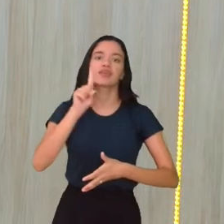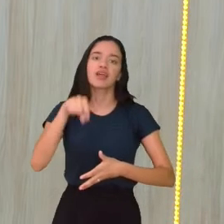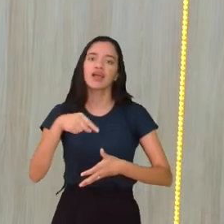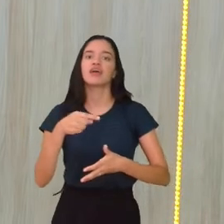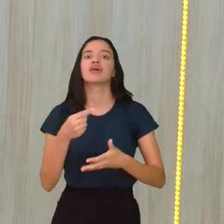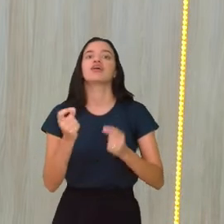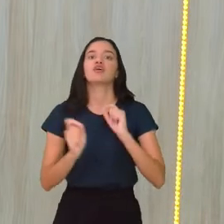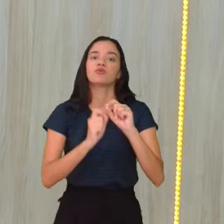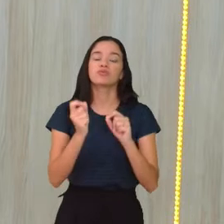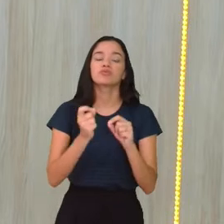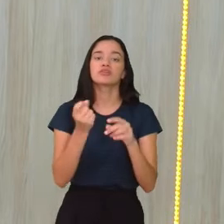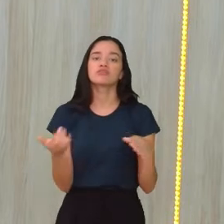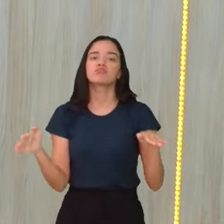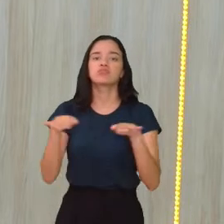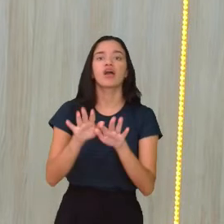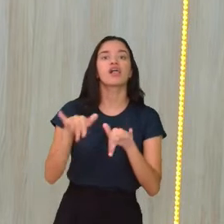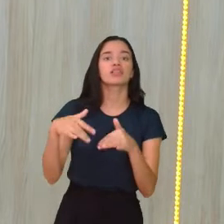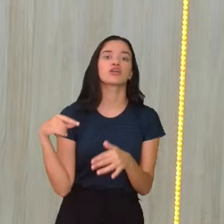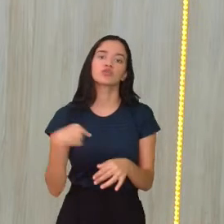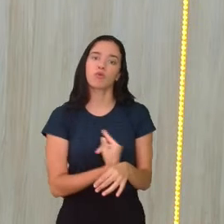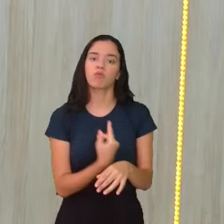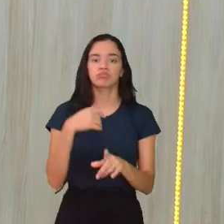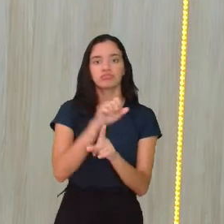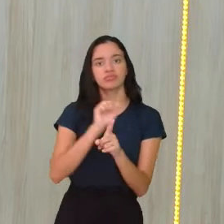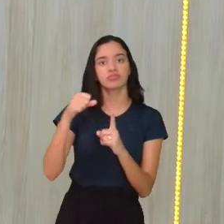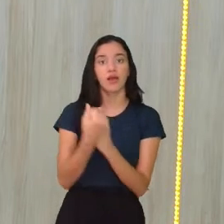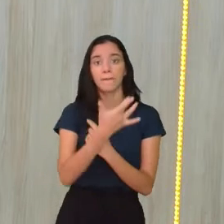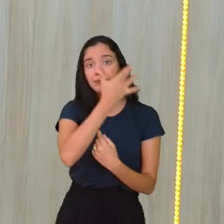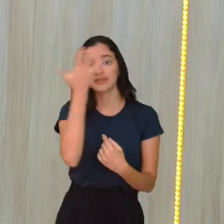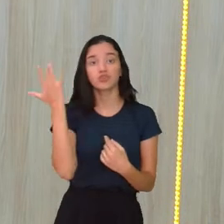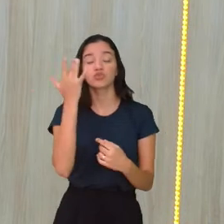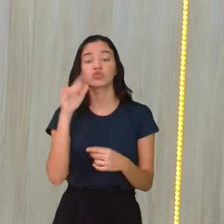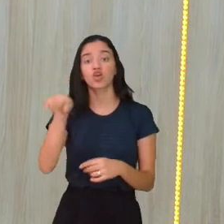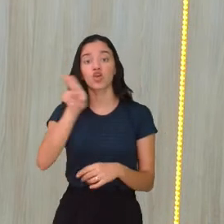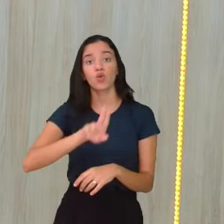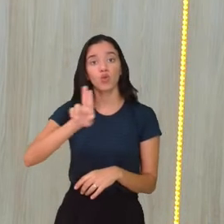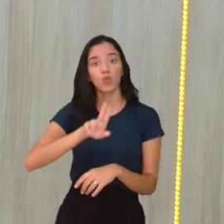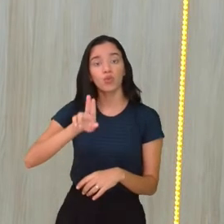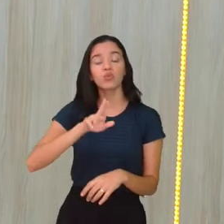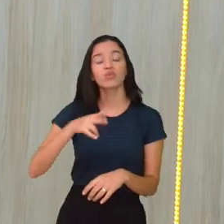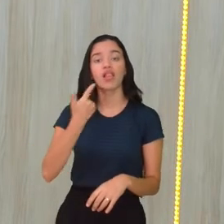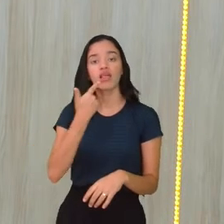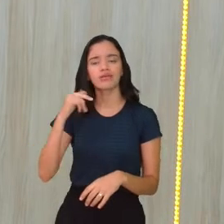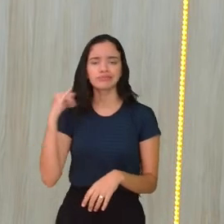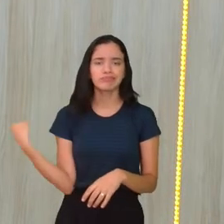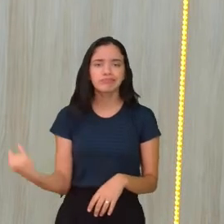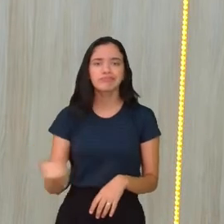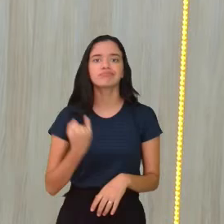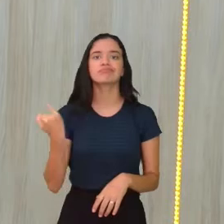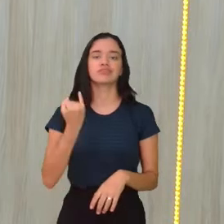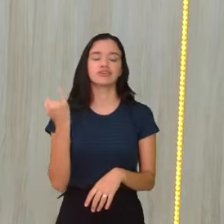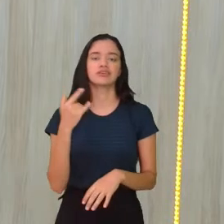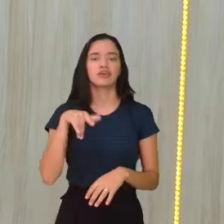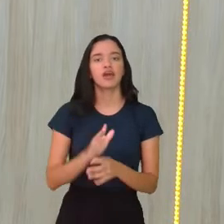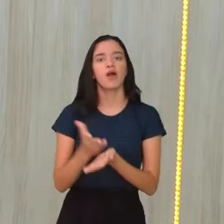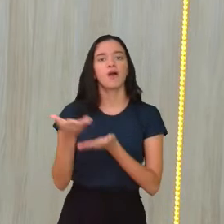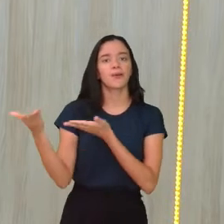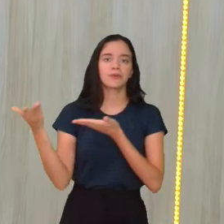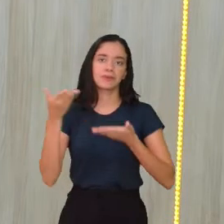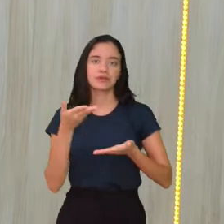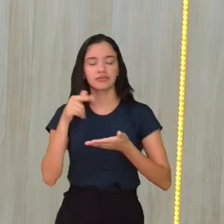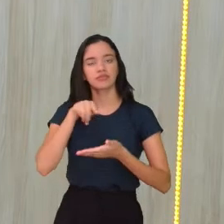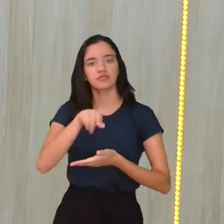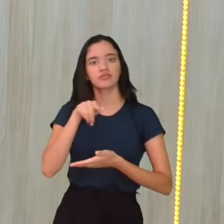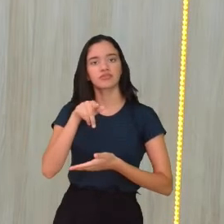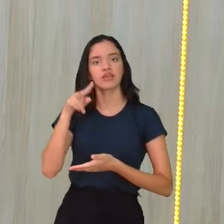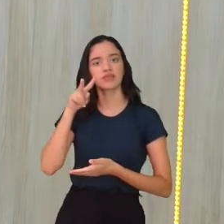faz parte da nossa sociedade, né? Tem pessoas que usam essa linguagem, é extremamente importante. Então deixo esse convite para que